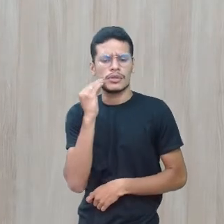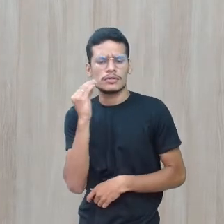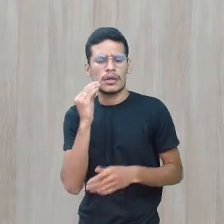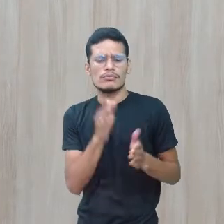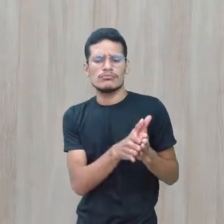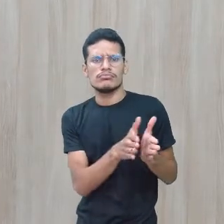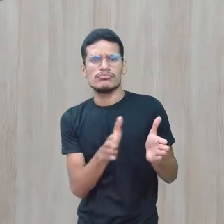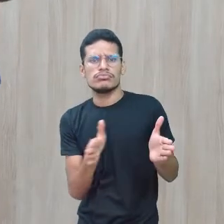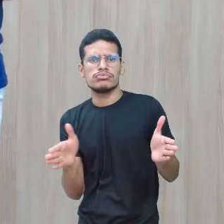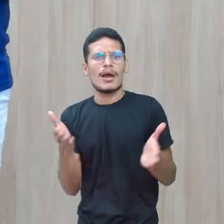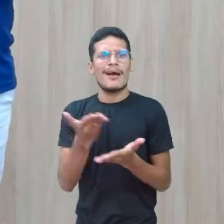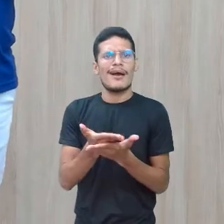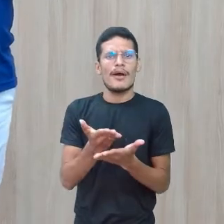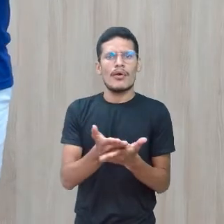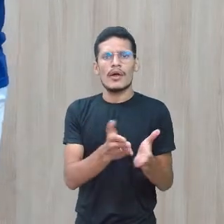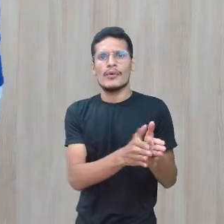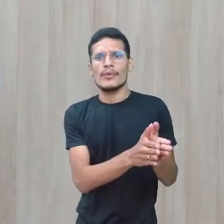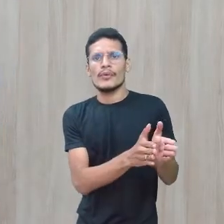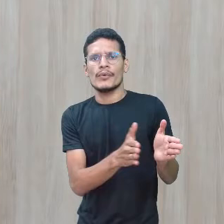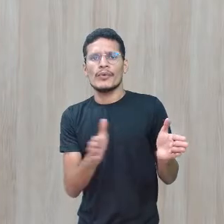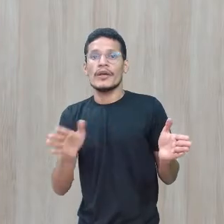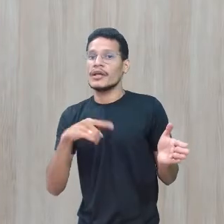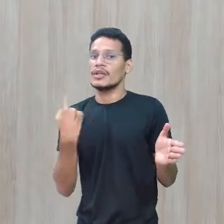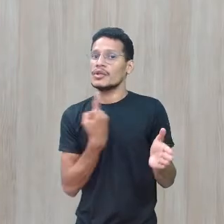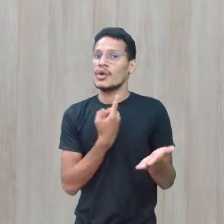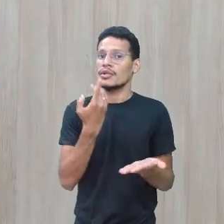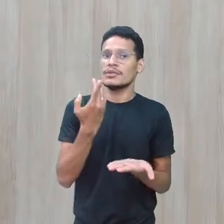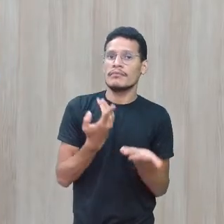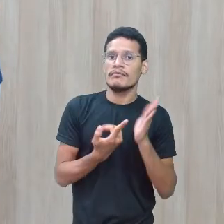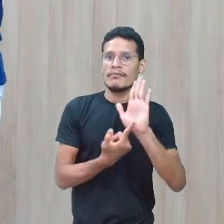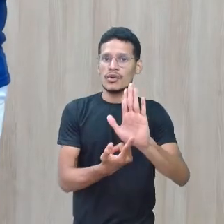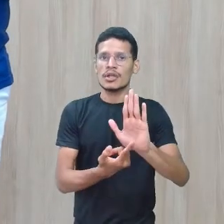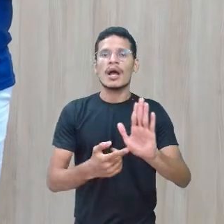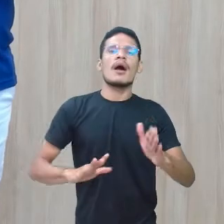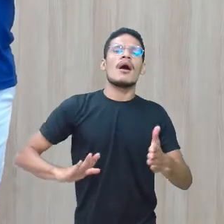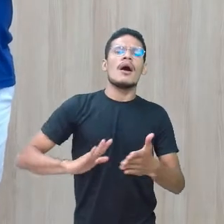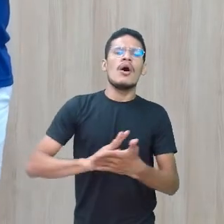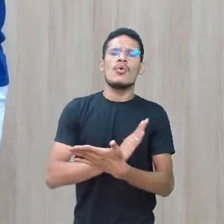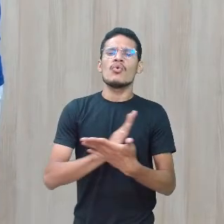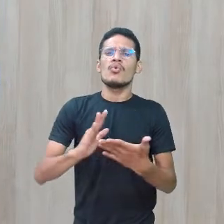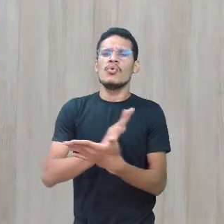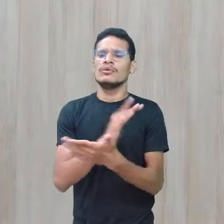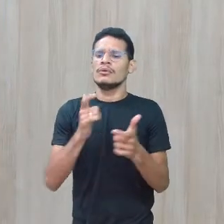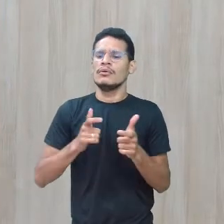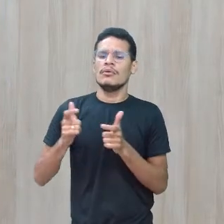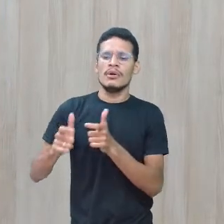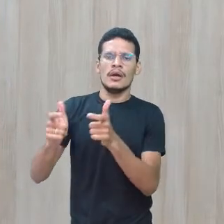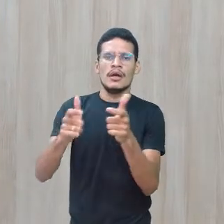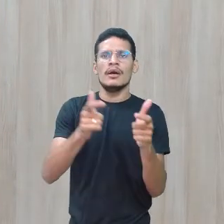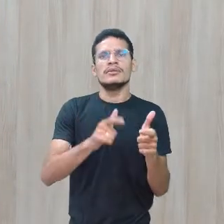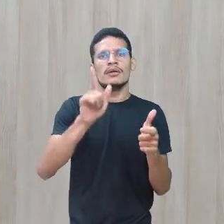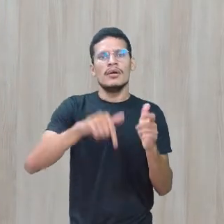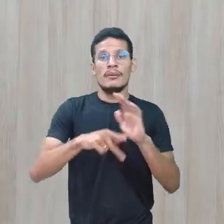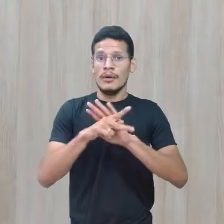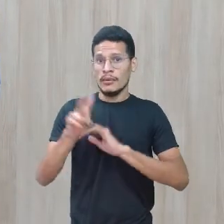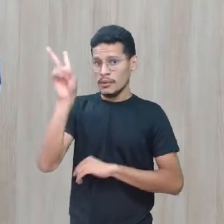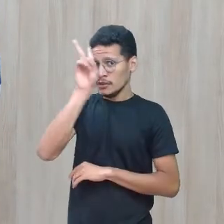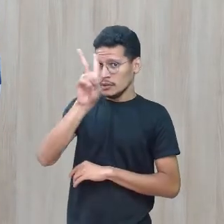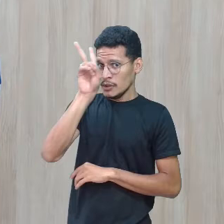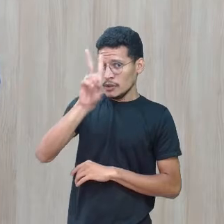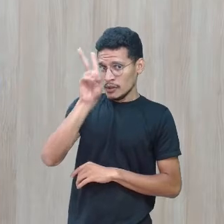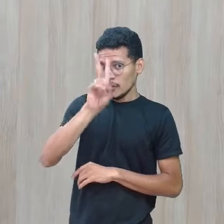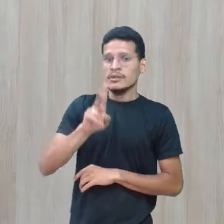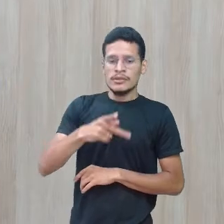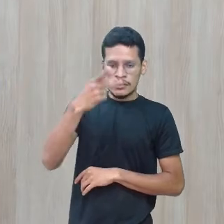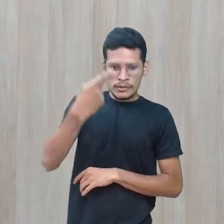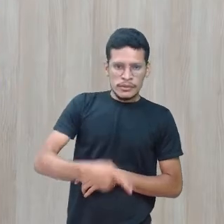né, dessas próximas aulas, trabalhar sempre algum local, né, que é considerado histórico aqui na